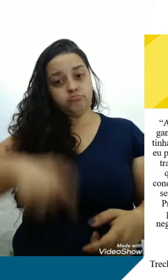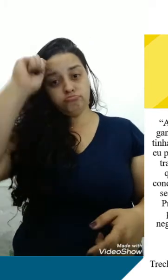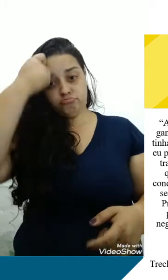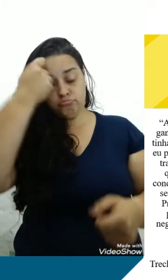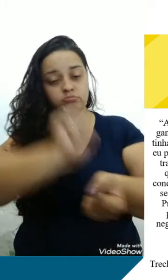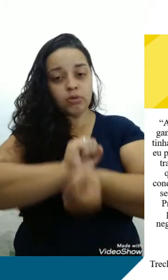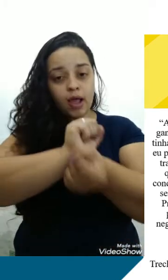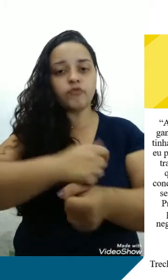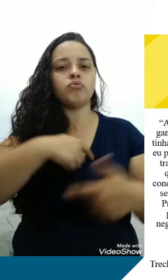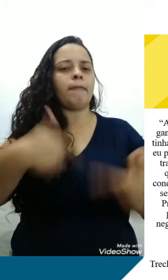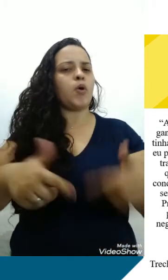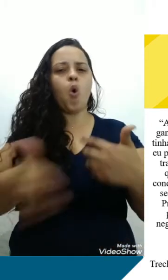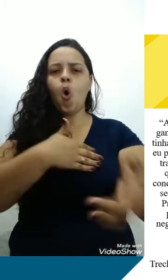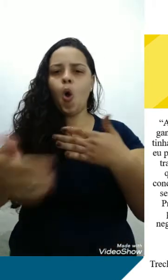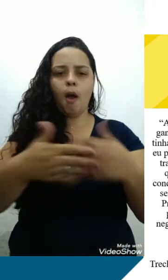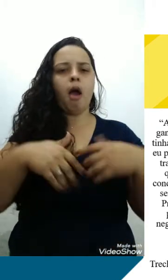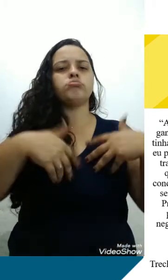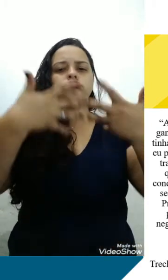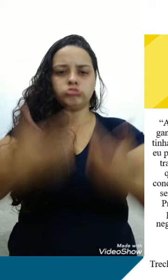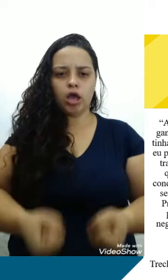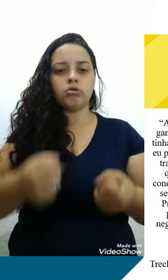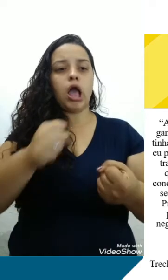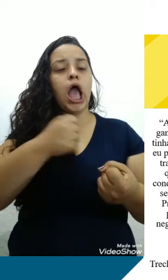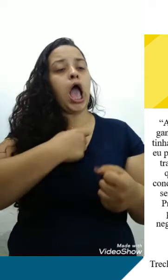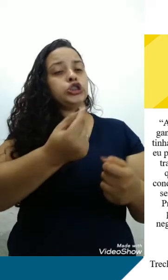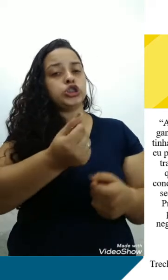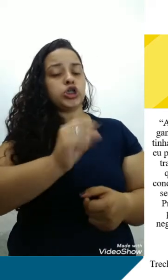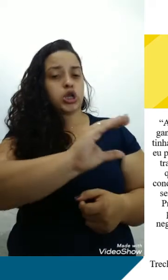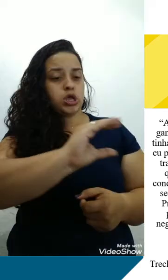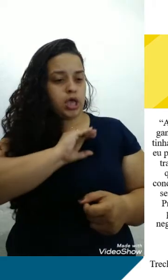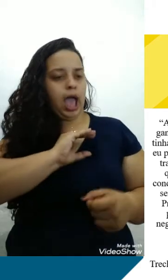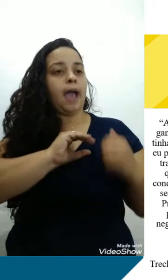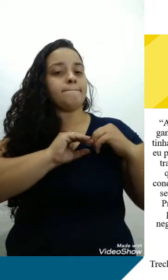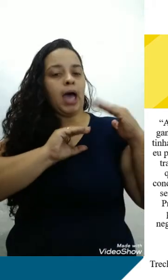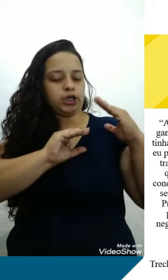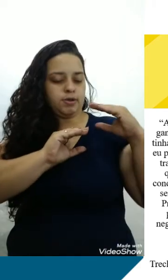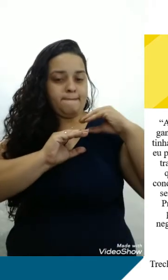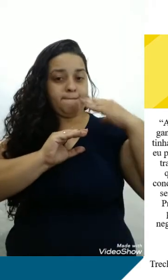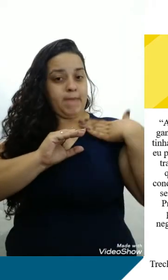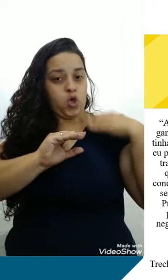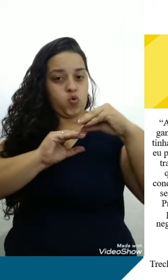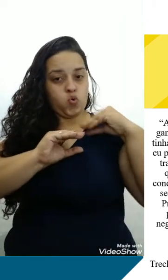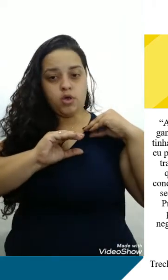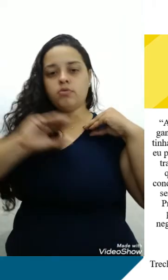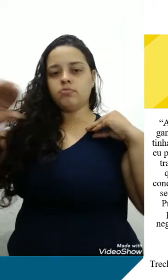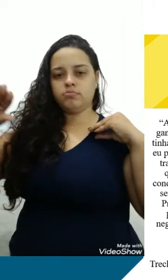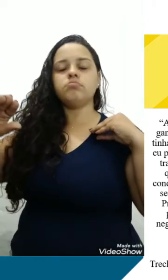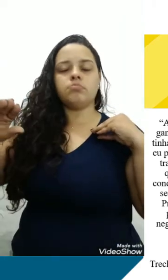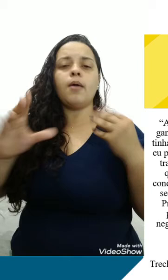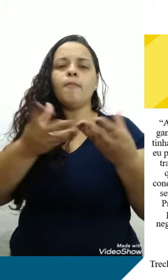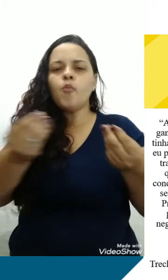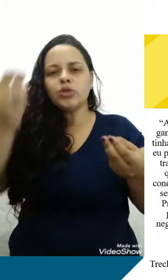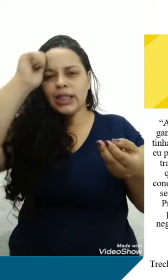sobreviver do que quisesse, poderia escolher meu trabalho e ficaria com o dinheiro que ganhasse acima da quantia pedida por ela. Muitos escravos viviam